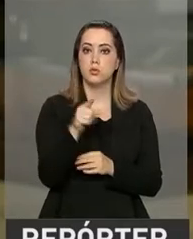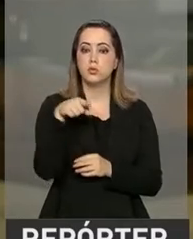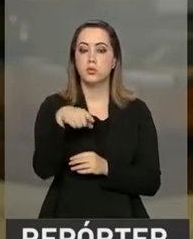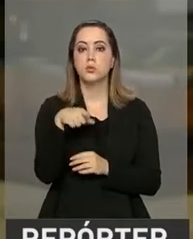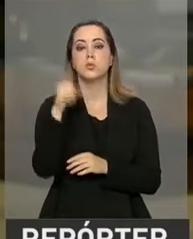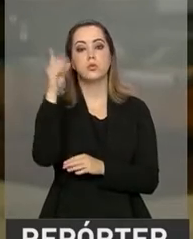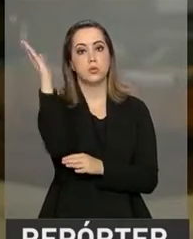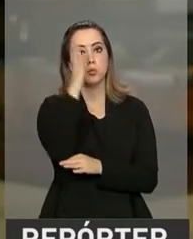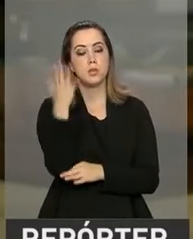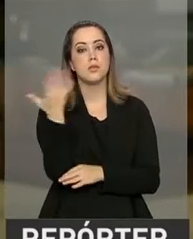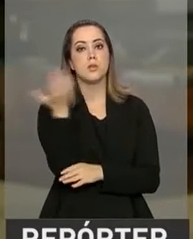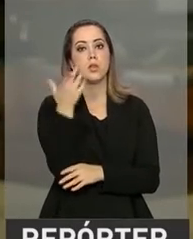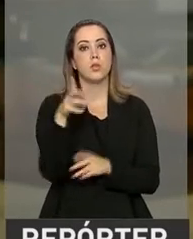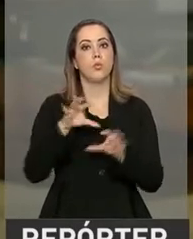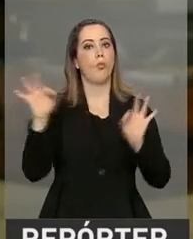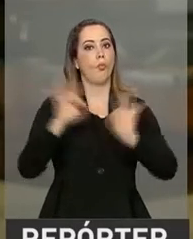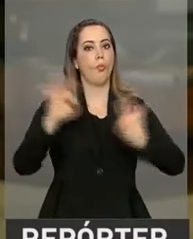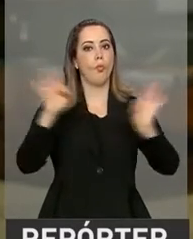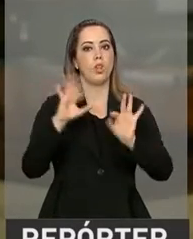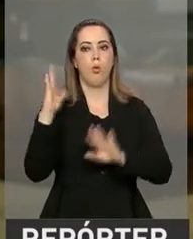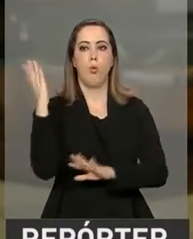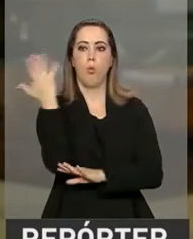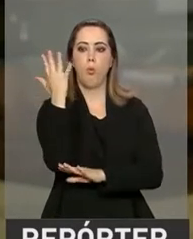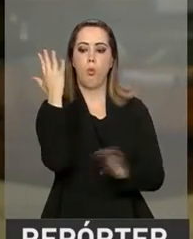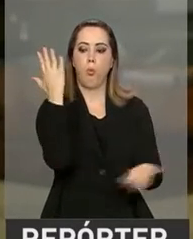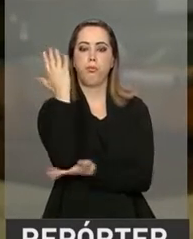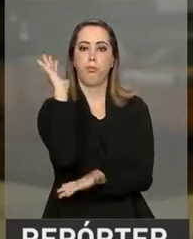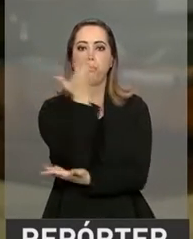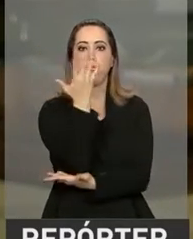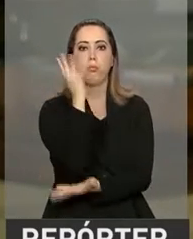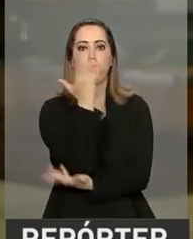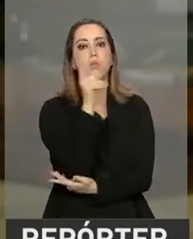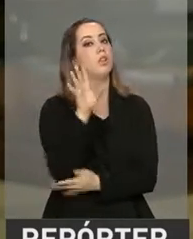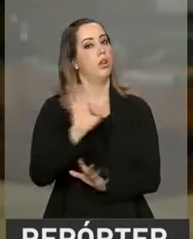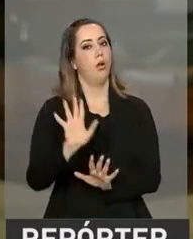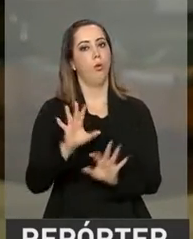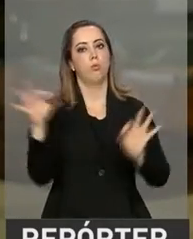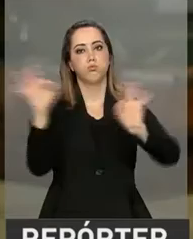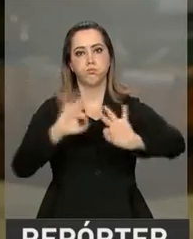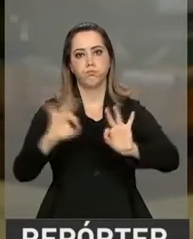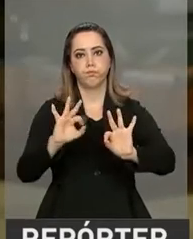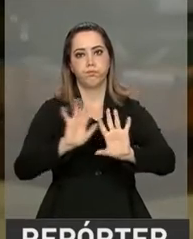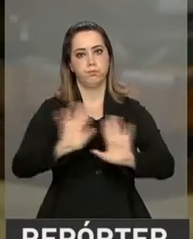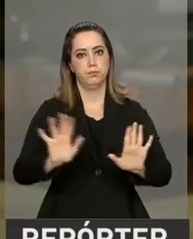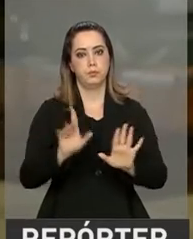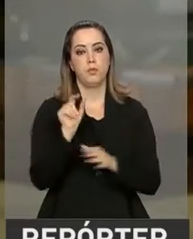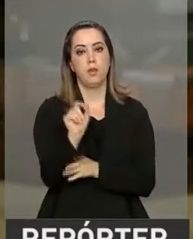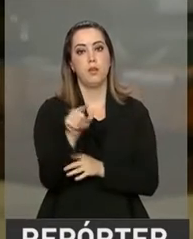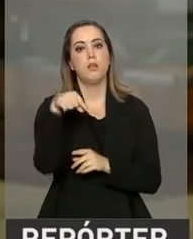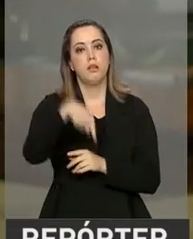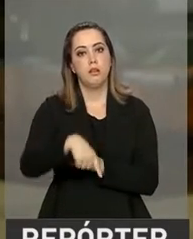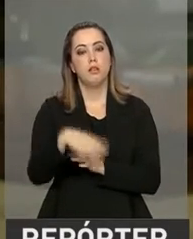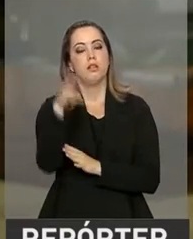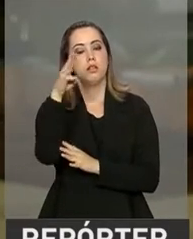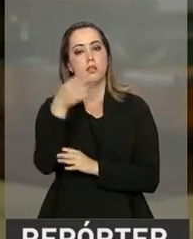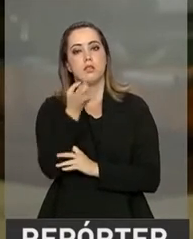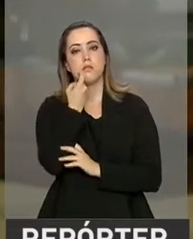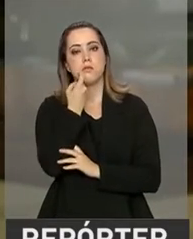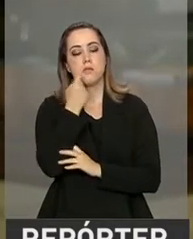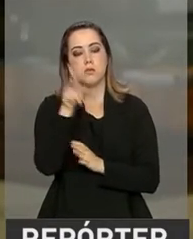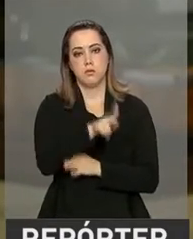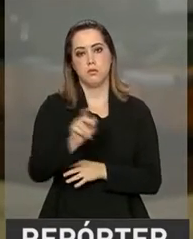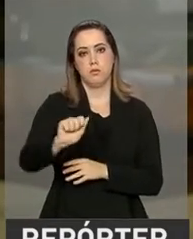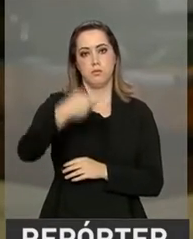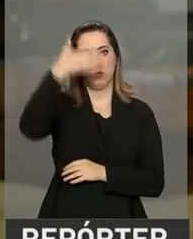desmatamento ilegal da amazônia e nesta sexta feira aqui no palácio do planalto o presidente em exercício michel temer